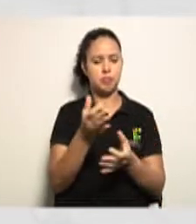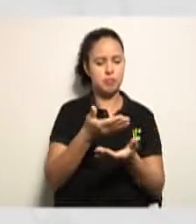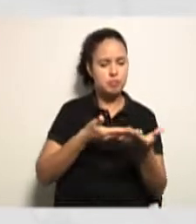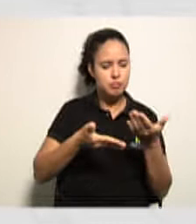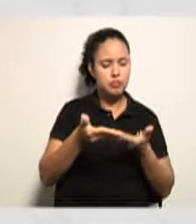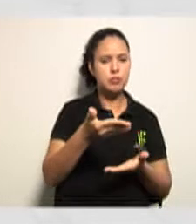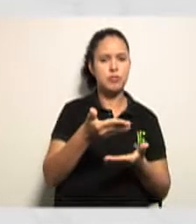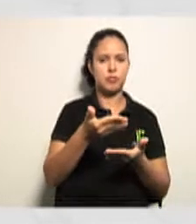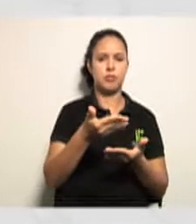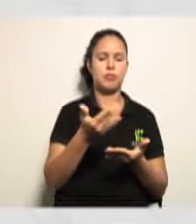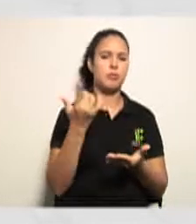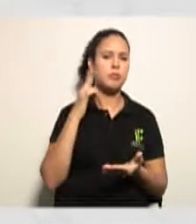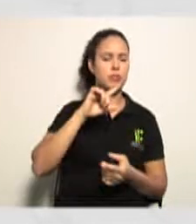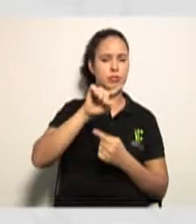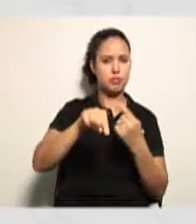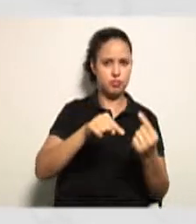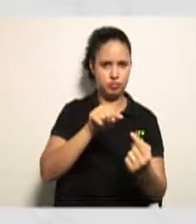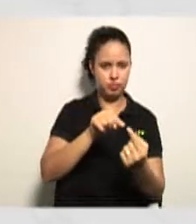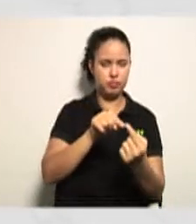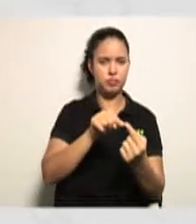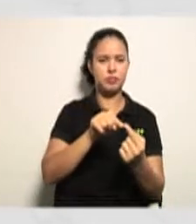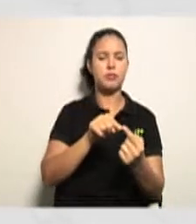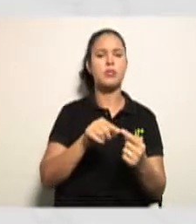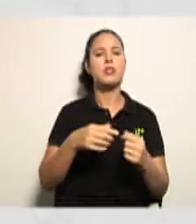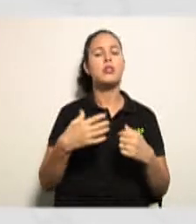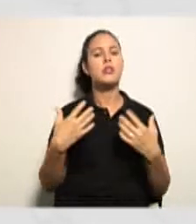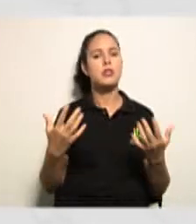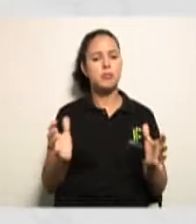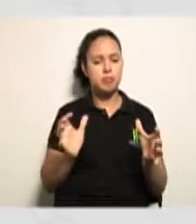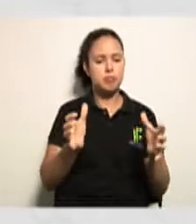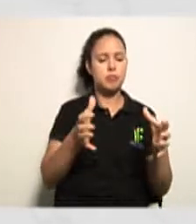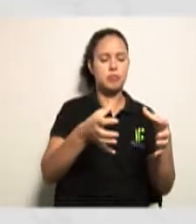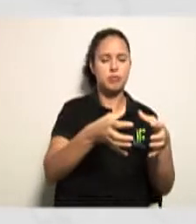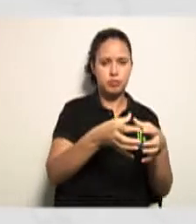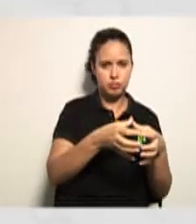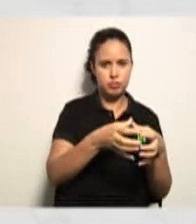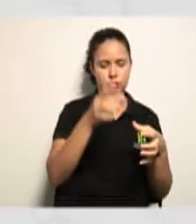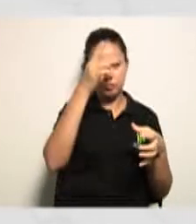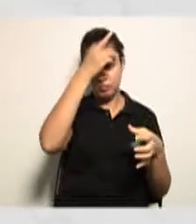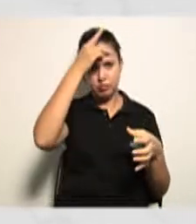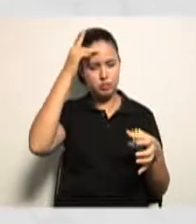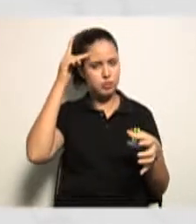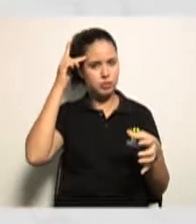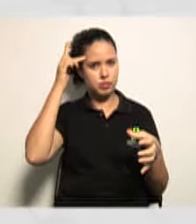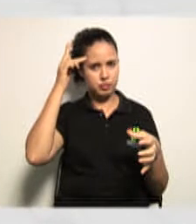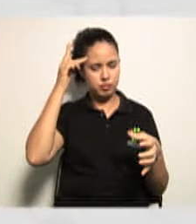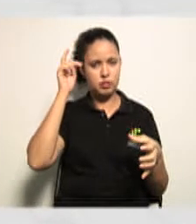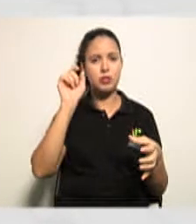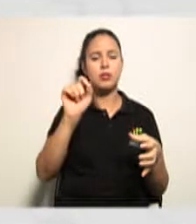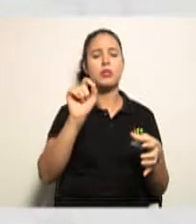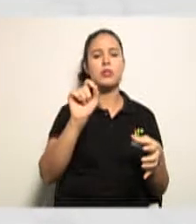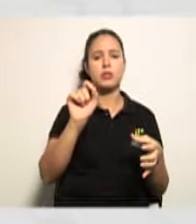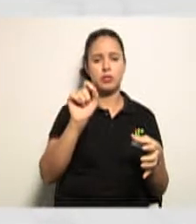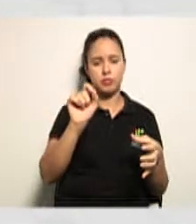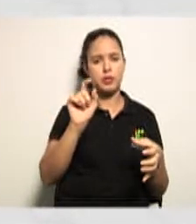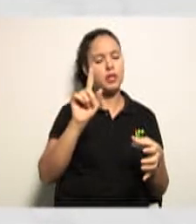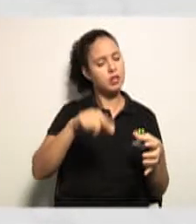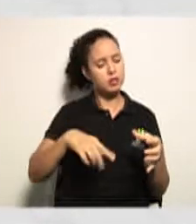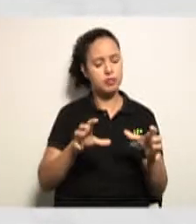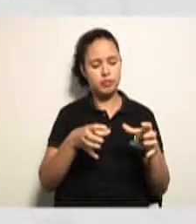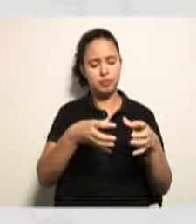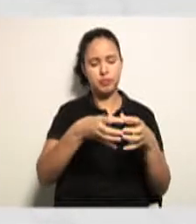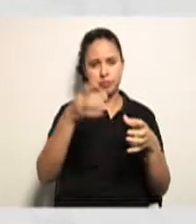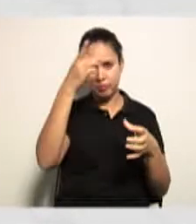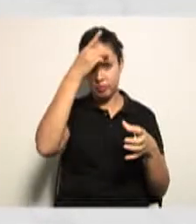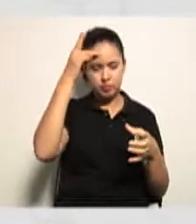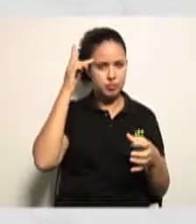para a coletividade, essa organização ela vai envolver algumas pessoas, ela vai envolver um grupo de pessoas. Por mais que, vamos supor que